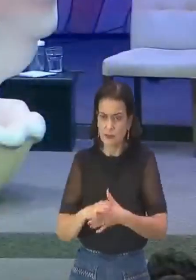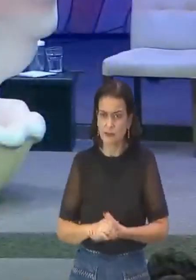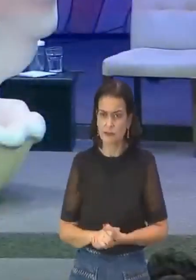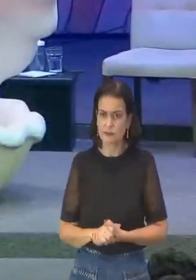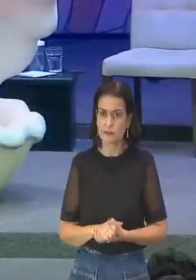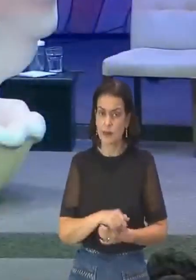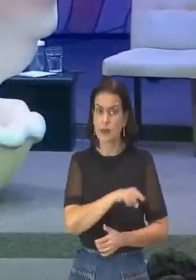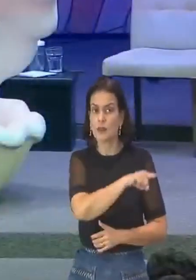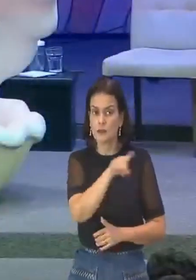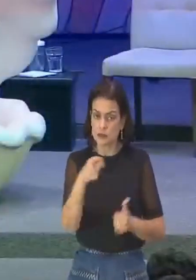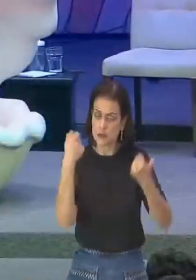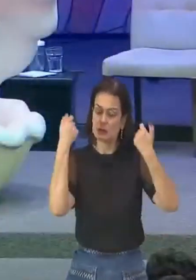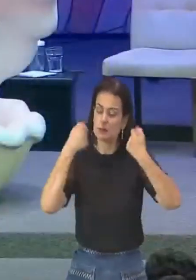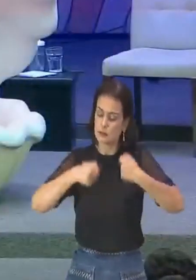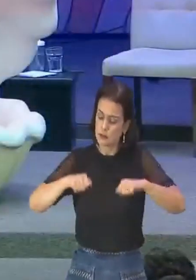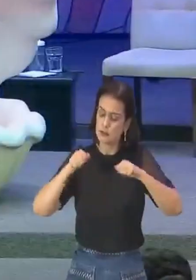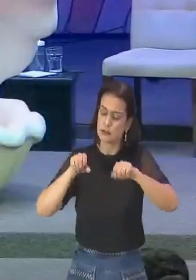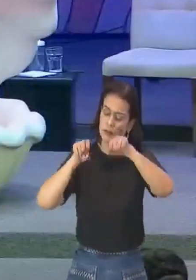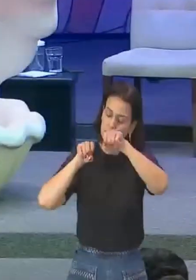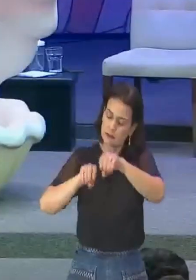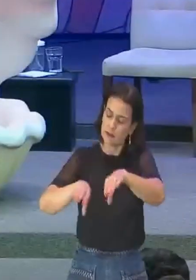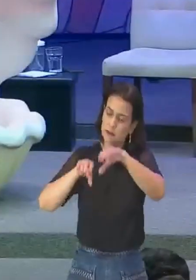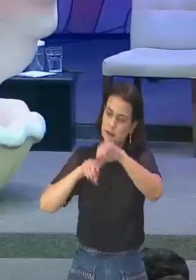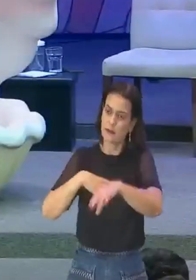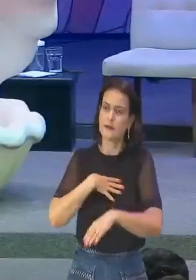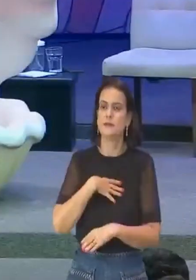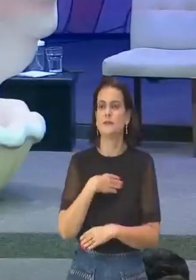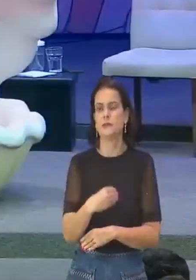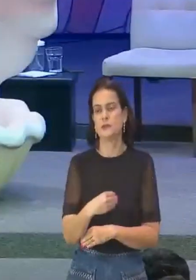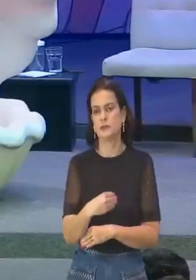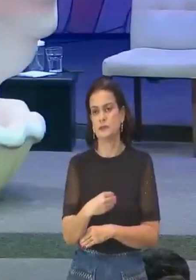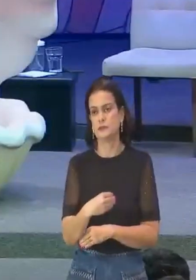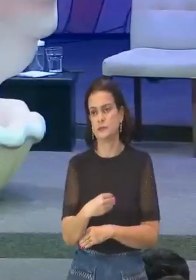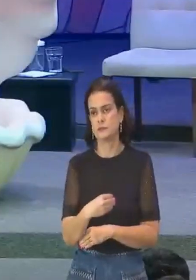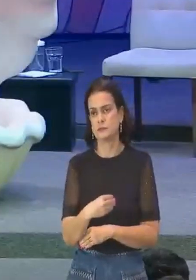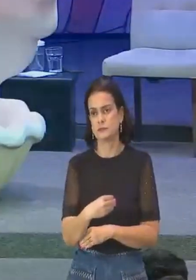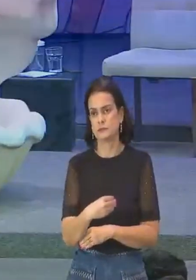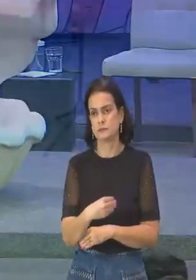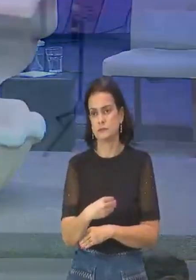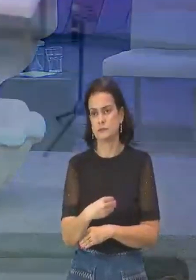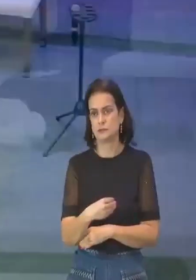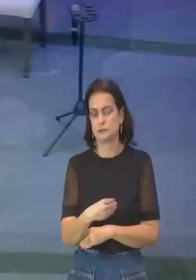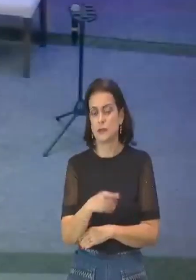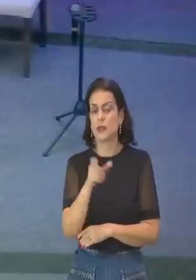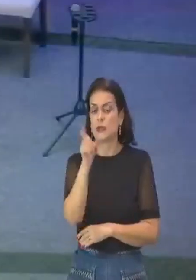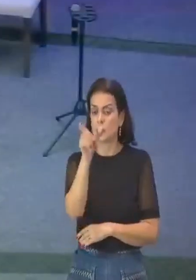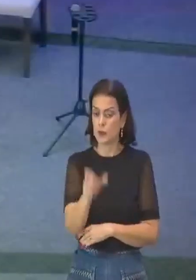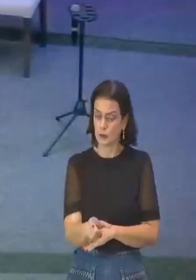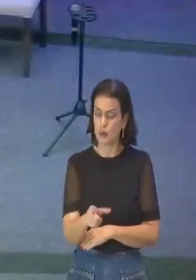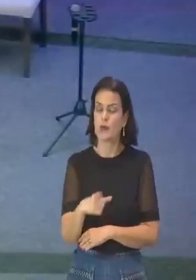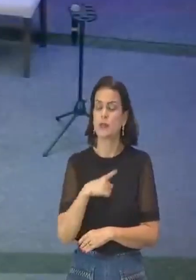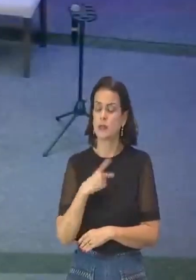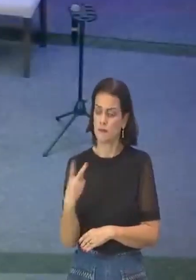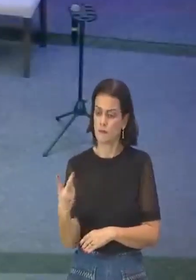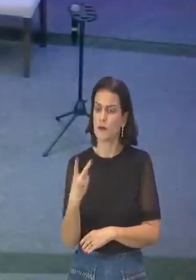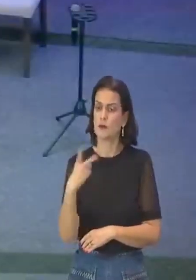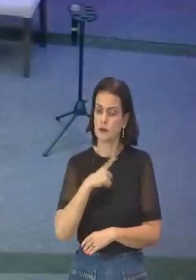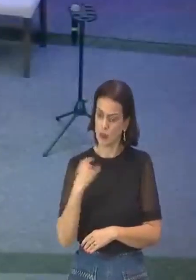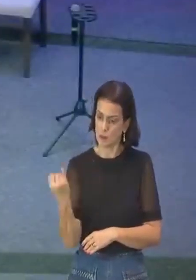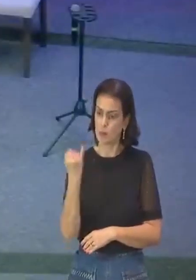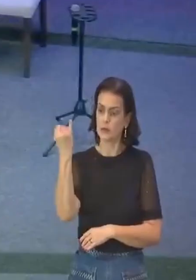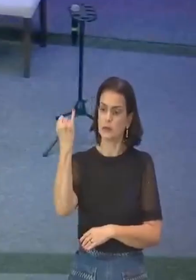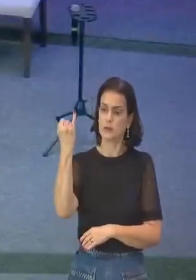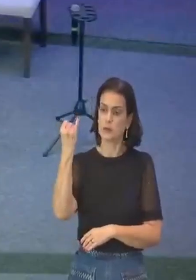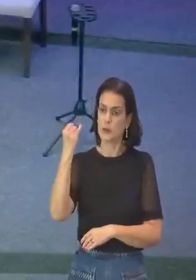Você precisa ensinar o seu filho, a sua filha, que ela tem valor, que ele tem valor, mas